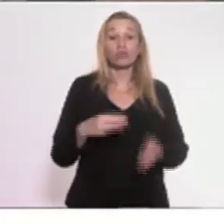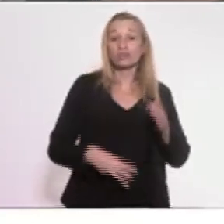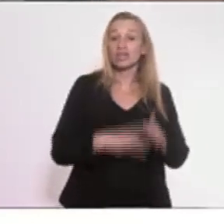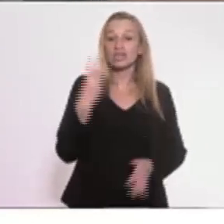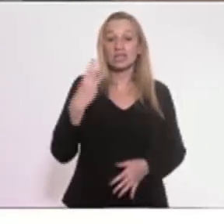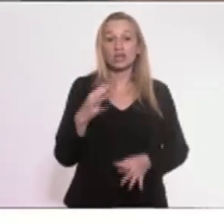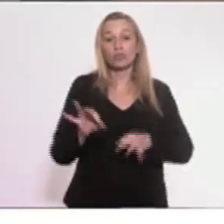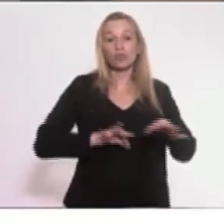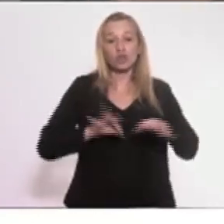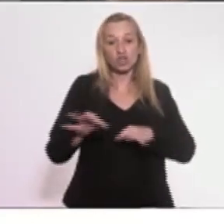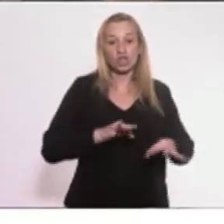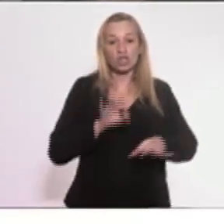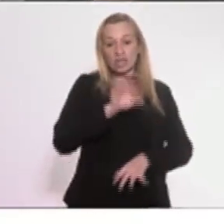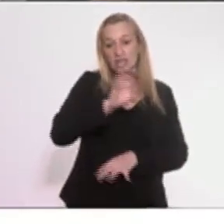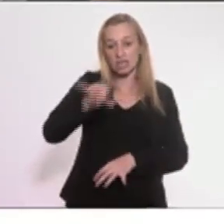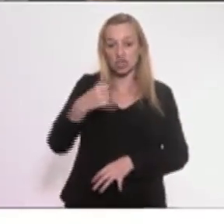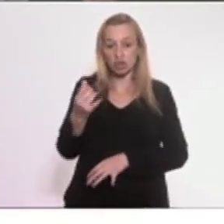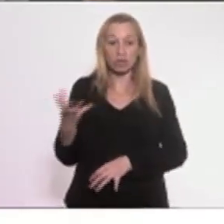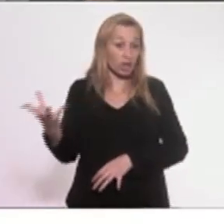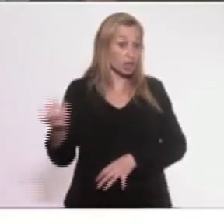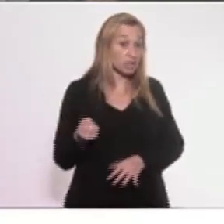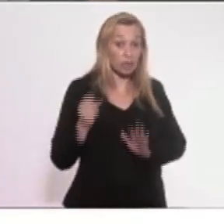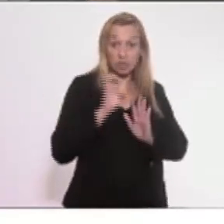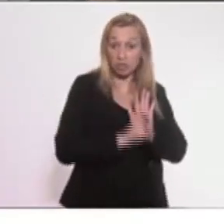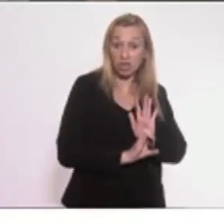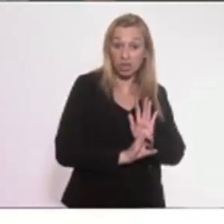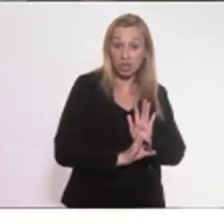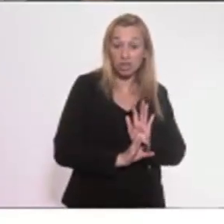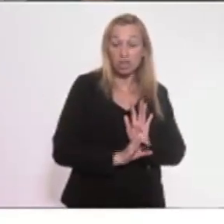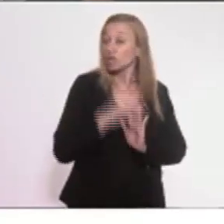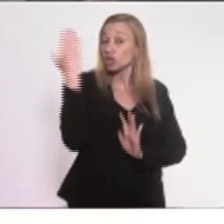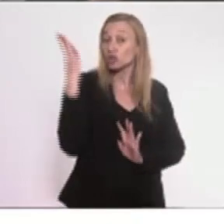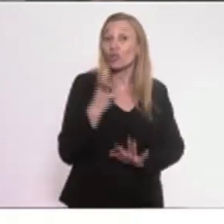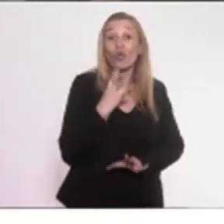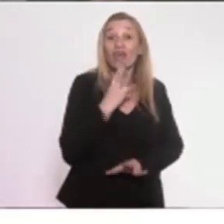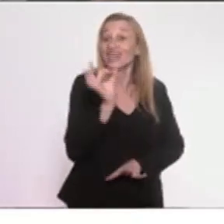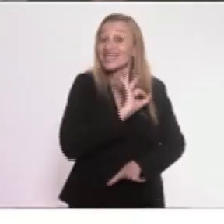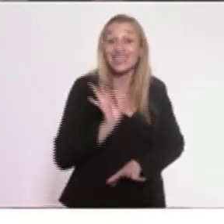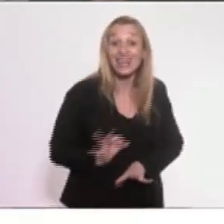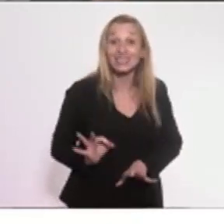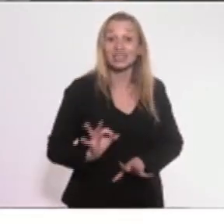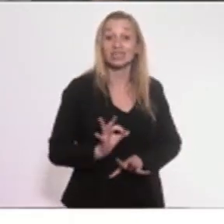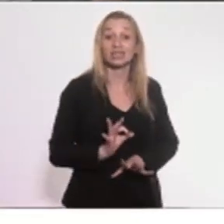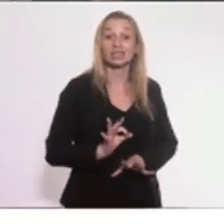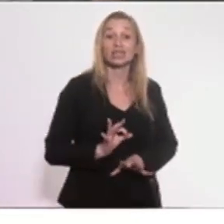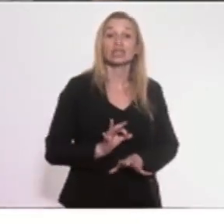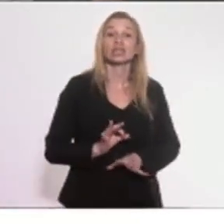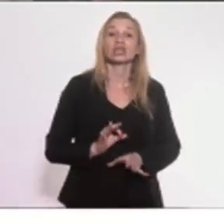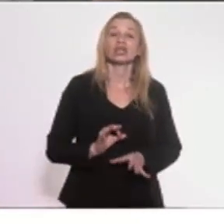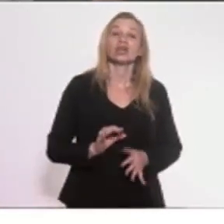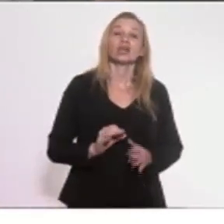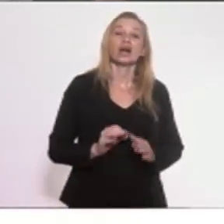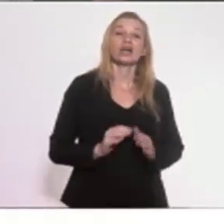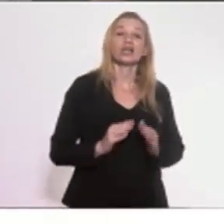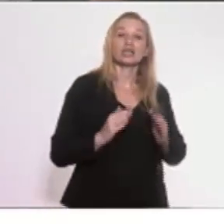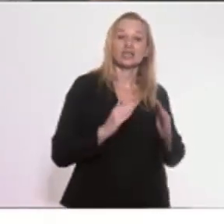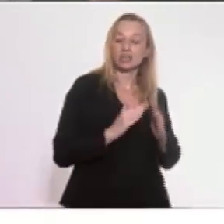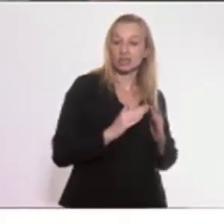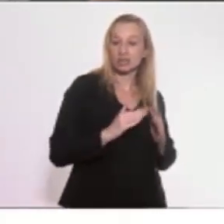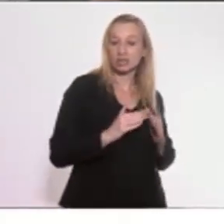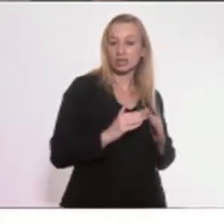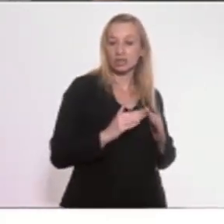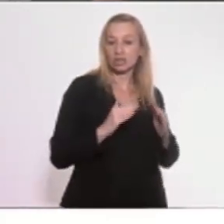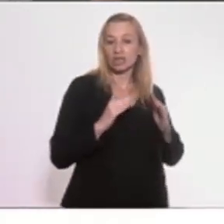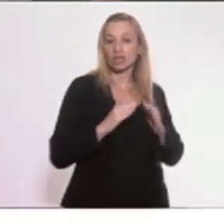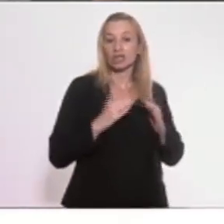que a CCJ é instada a receber emendas sem conhecer. E aí nós, o colegiado, com razão, os deputados vão